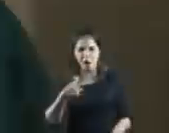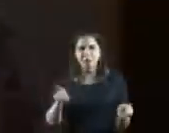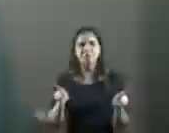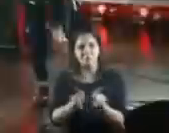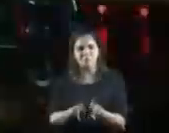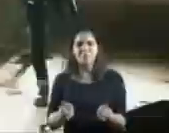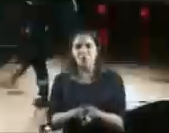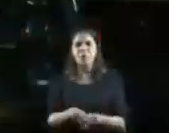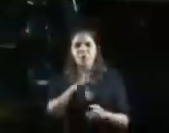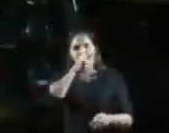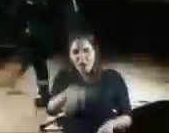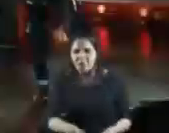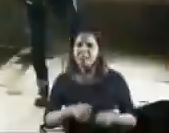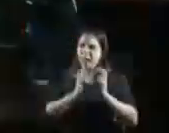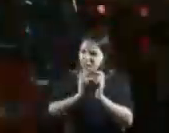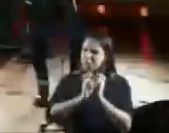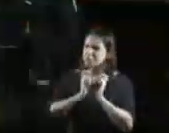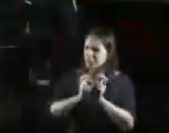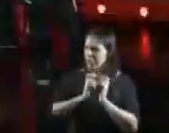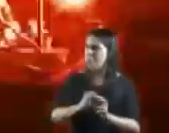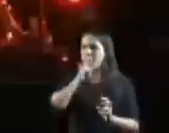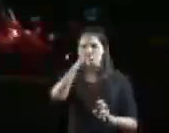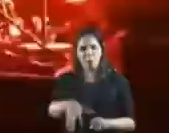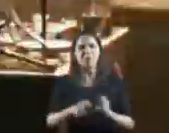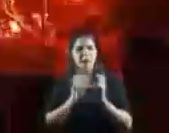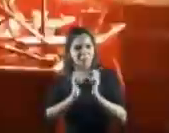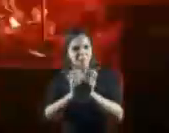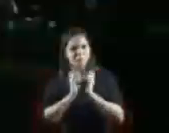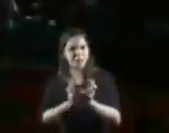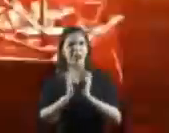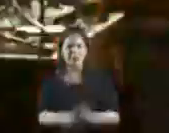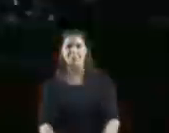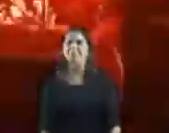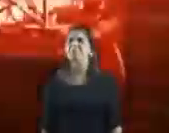pão. Vomitar no trem.